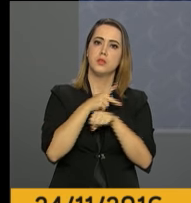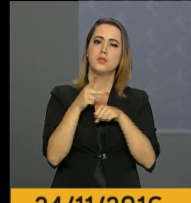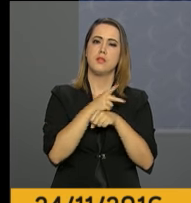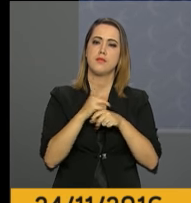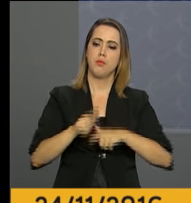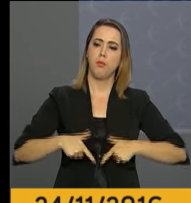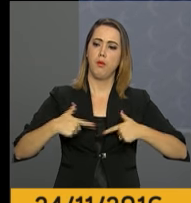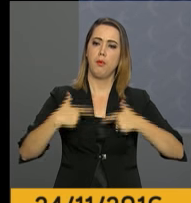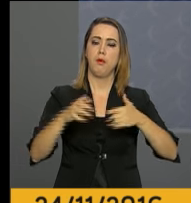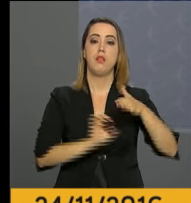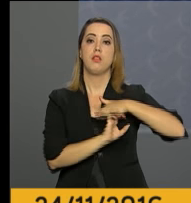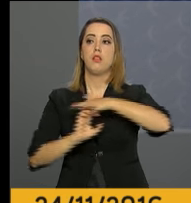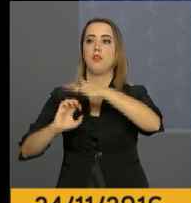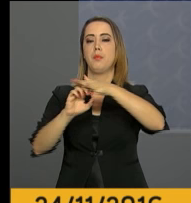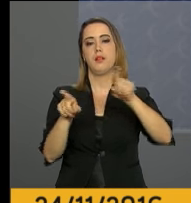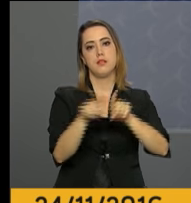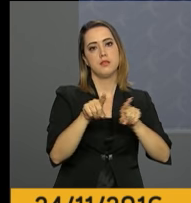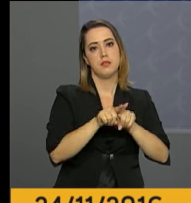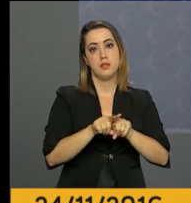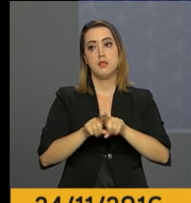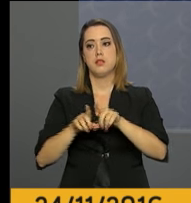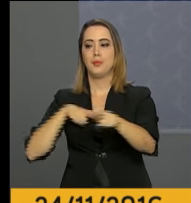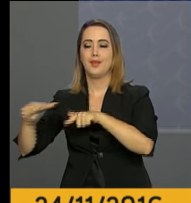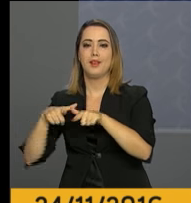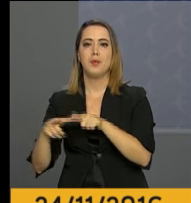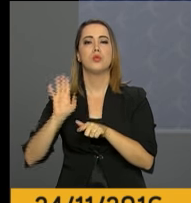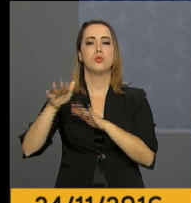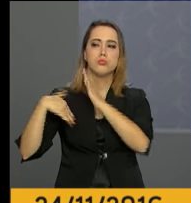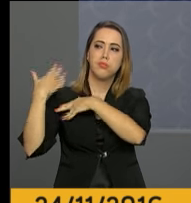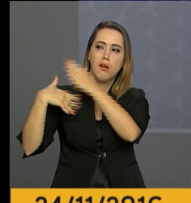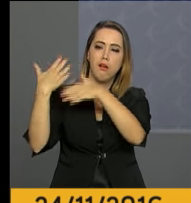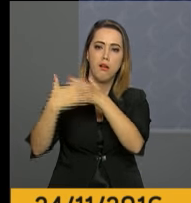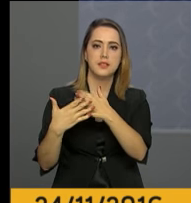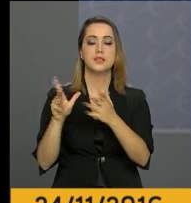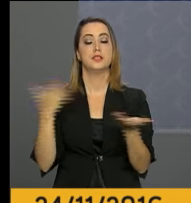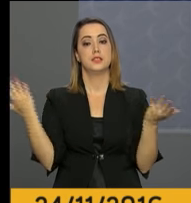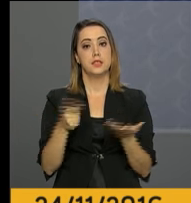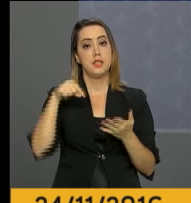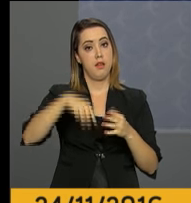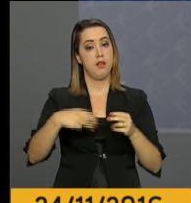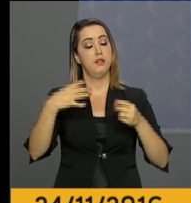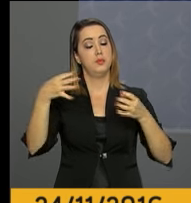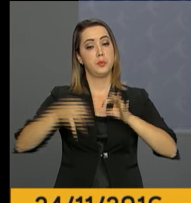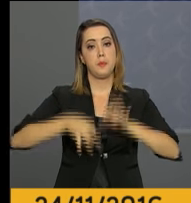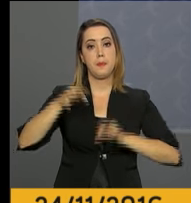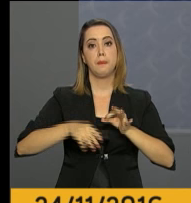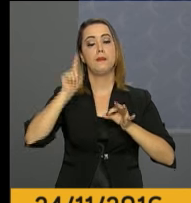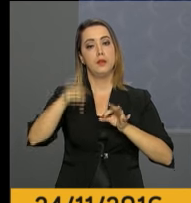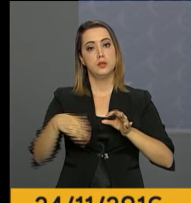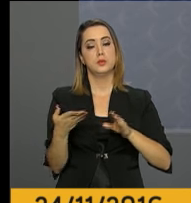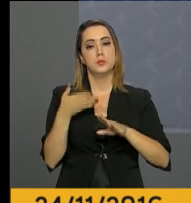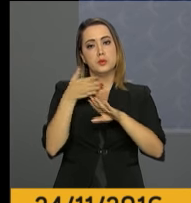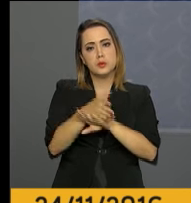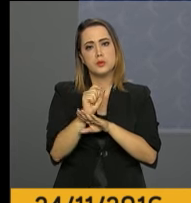trabalhador e empregado é antiga e este tribunal dela é parte eh fundamental nós temos sido capazes